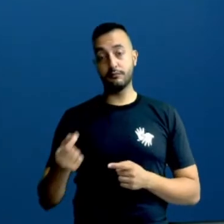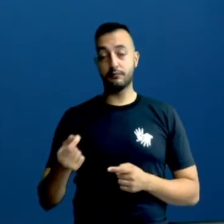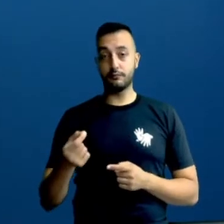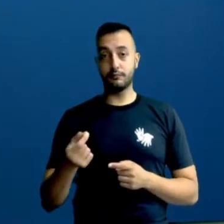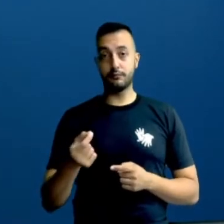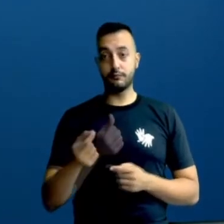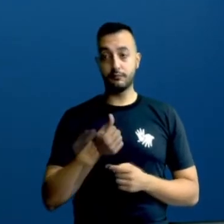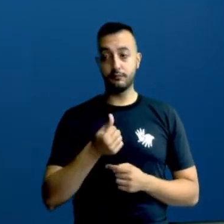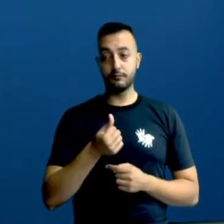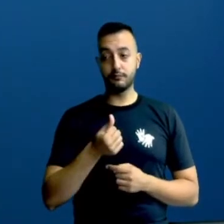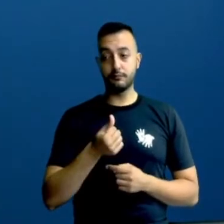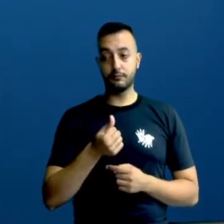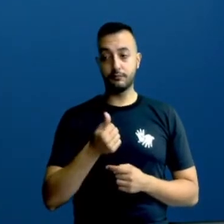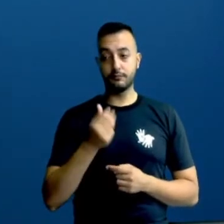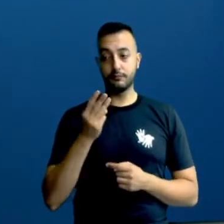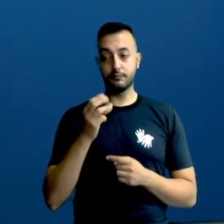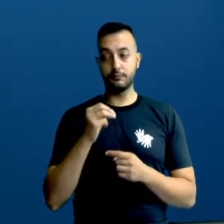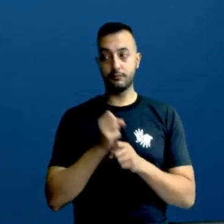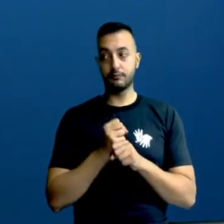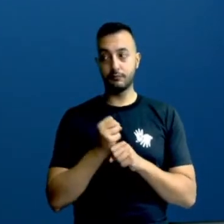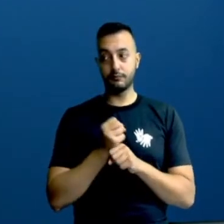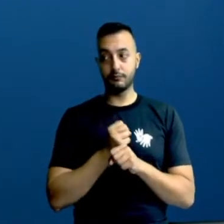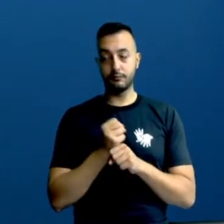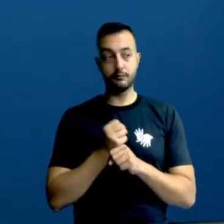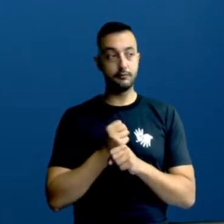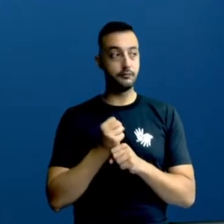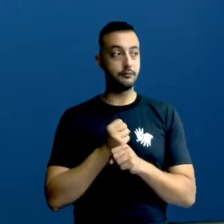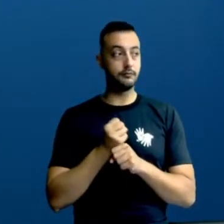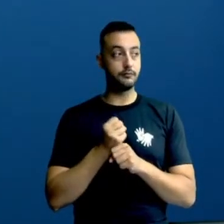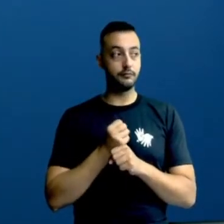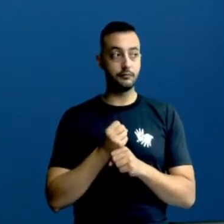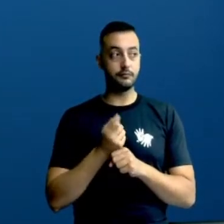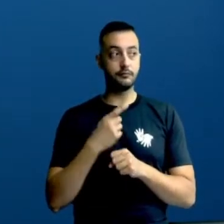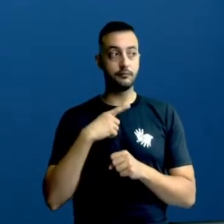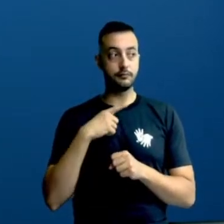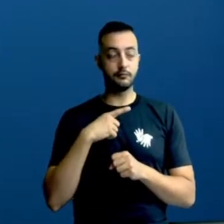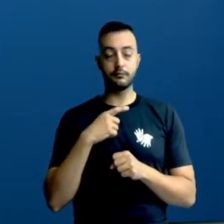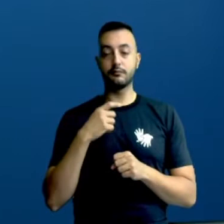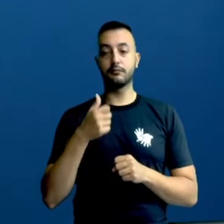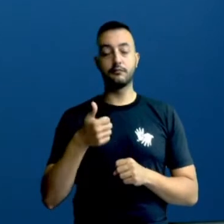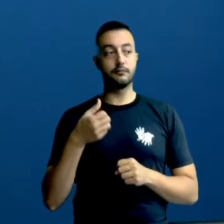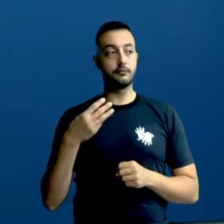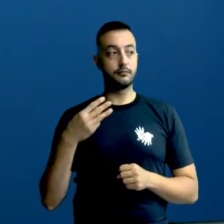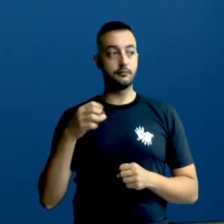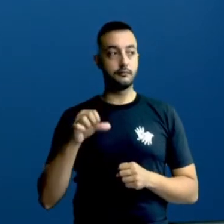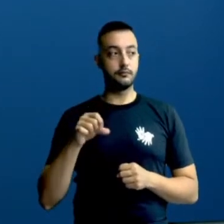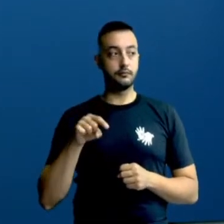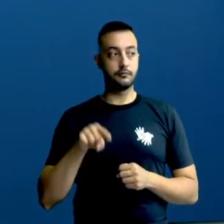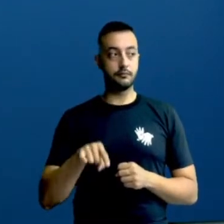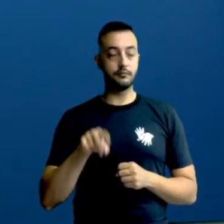certo? Quase 30 anos, tinha